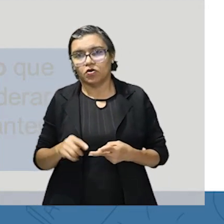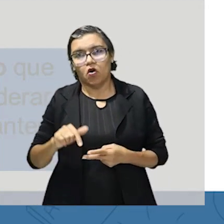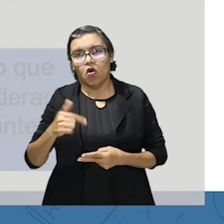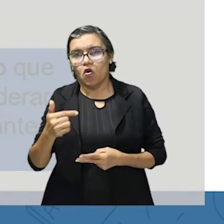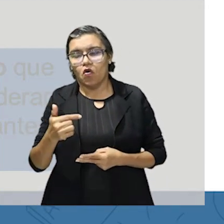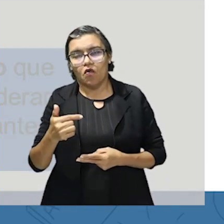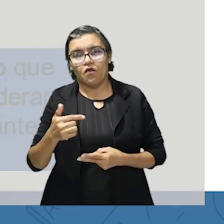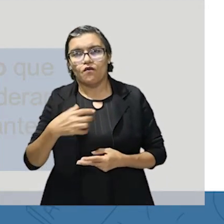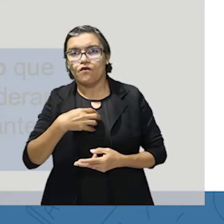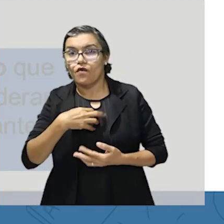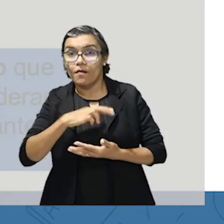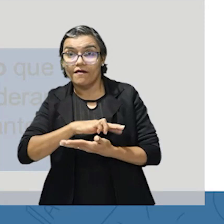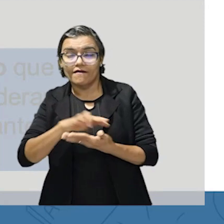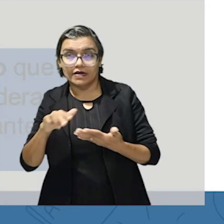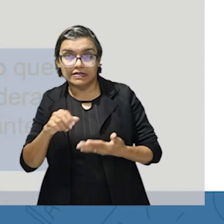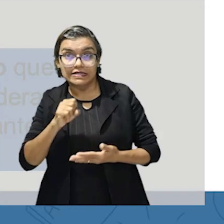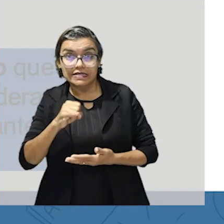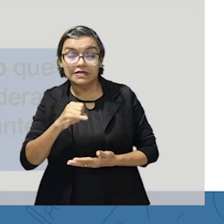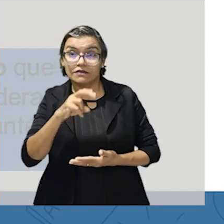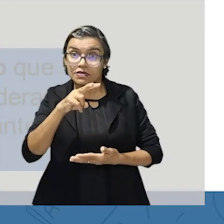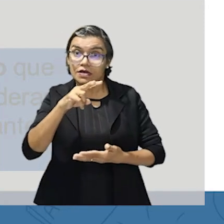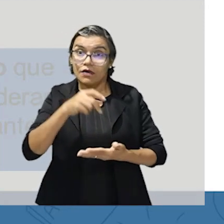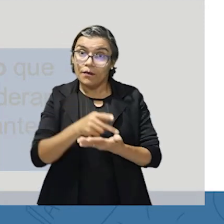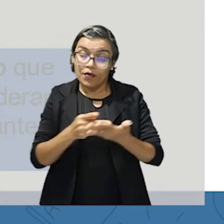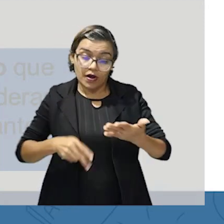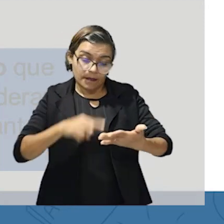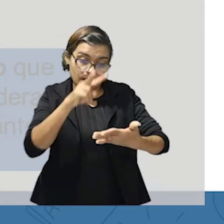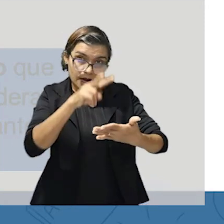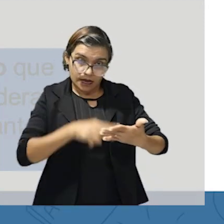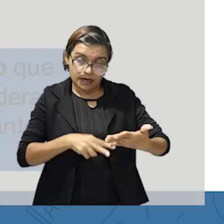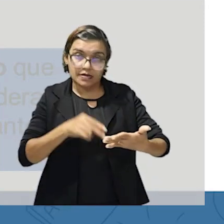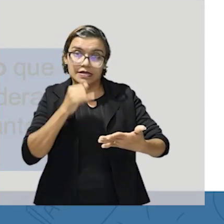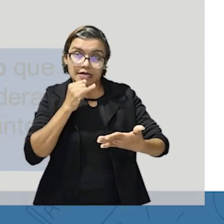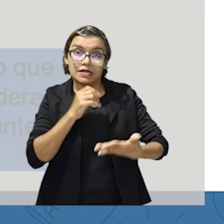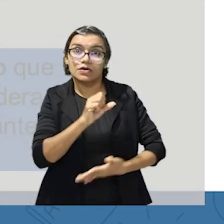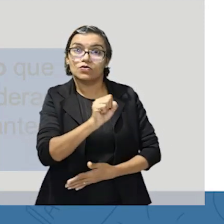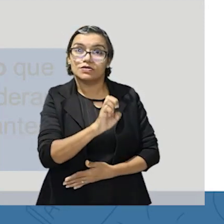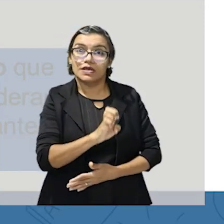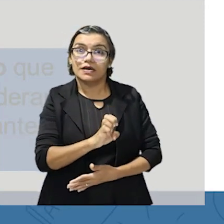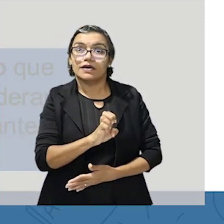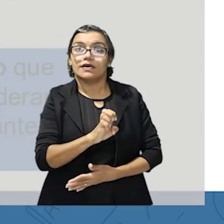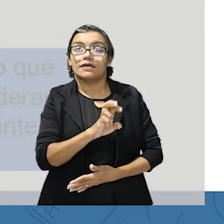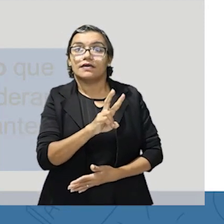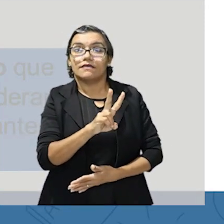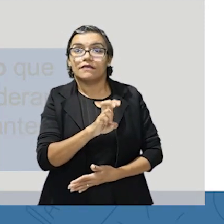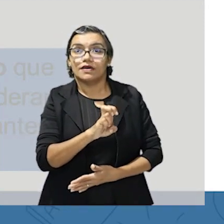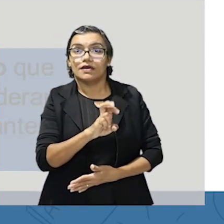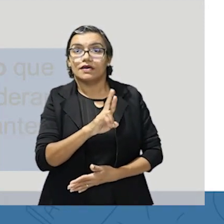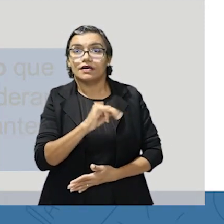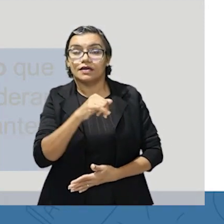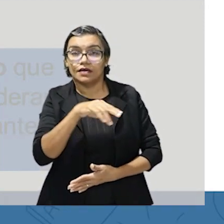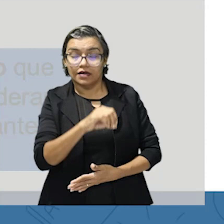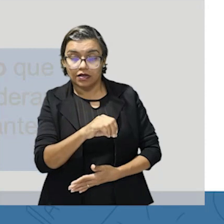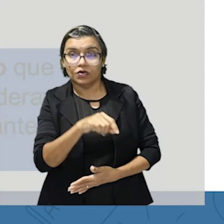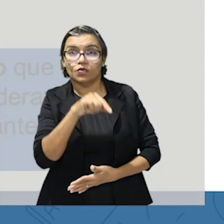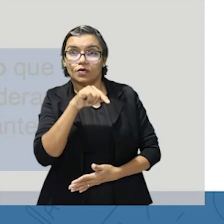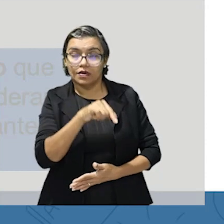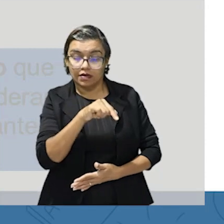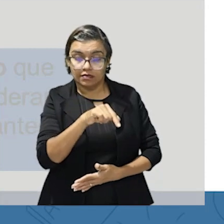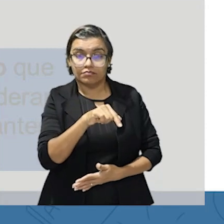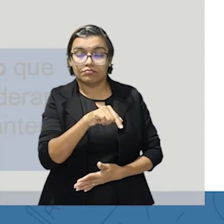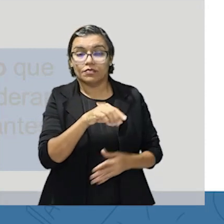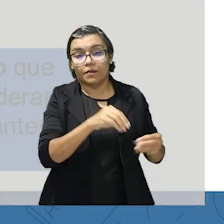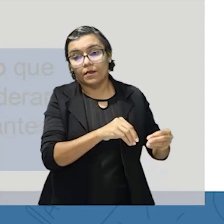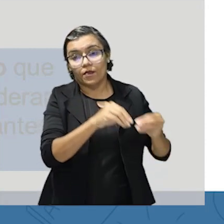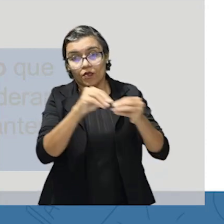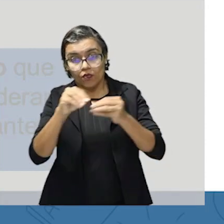poema o Severino ele deixa o Sertão e é de Pernambuco e faz o curso pelo Rio Capibaribe